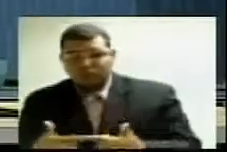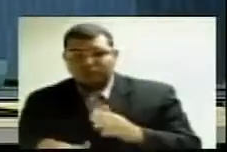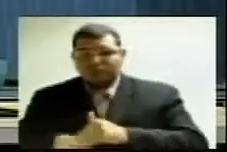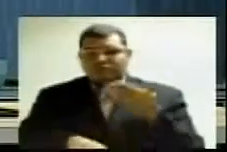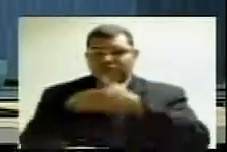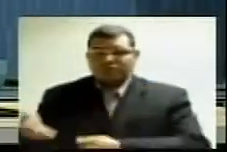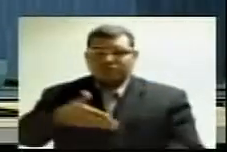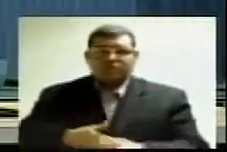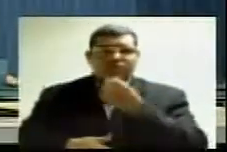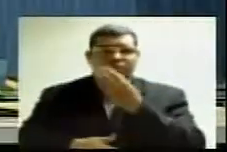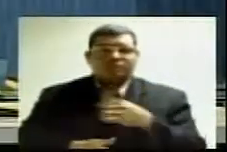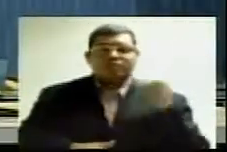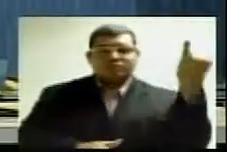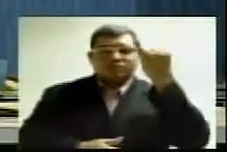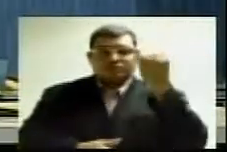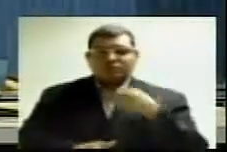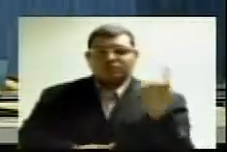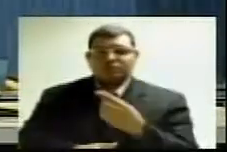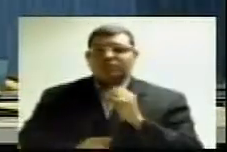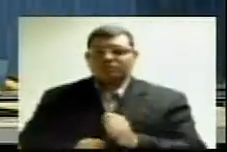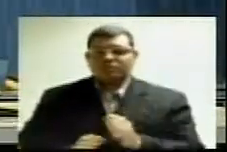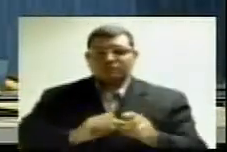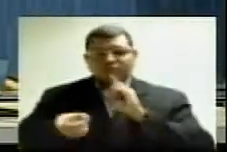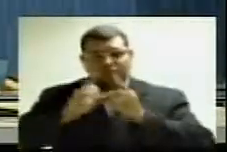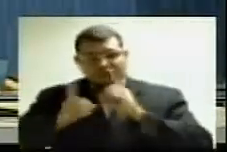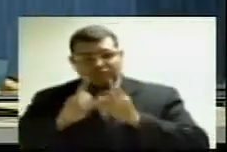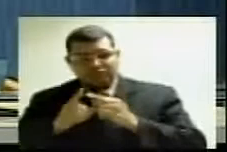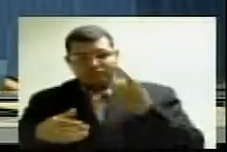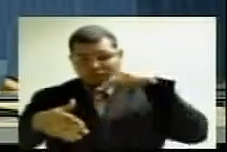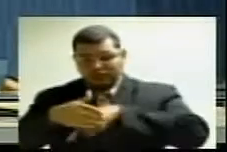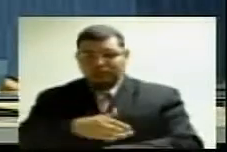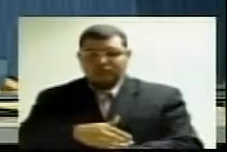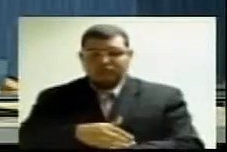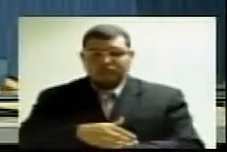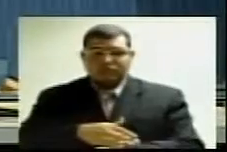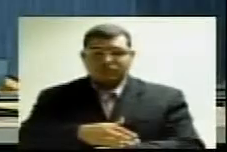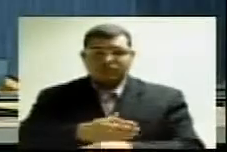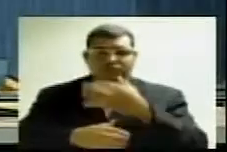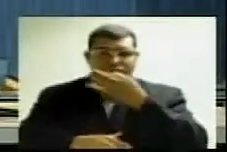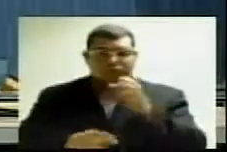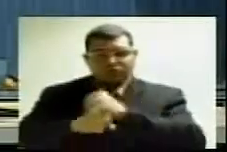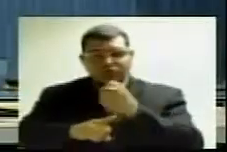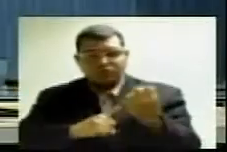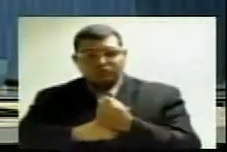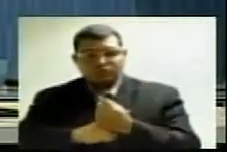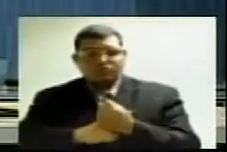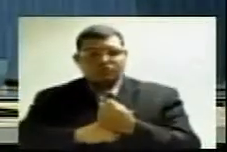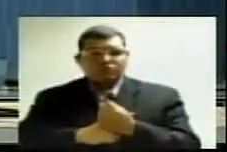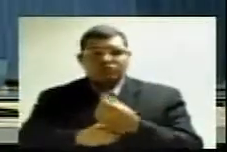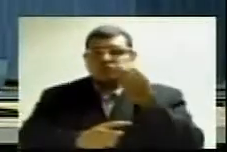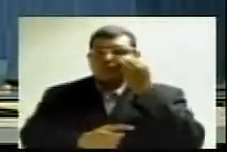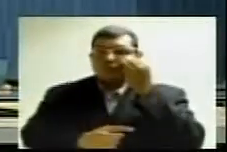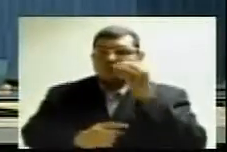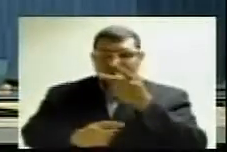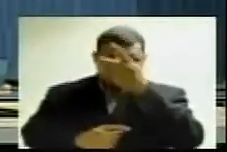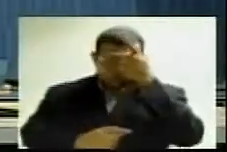mais para escolher. É importante para que o debate se aprofunde, para que as questões que verdadeiramente interessam